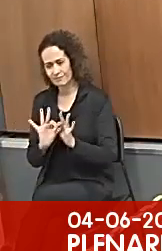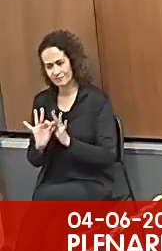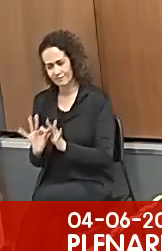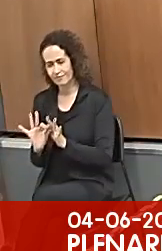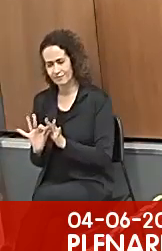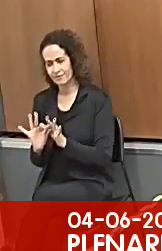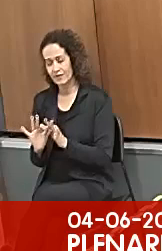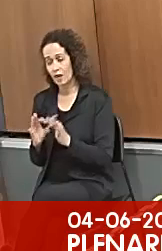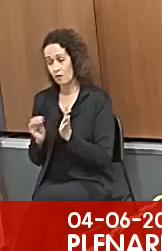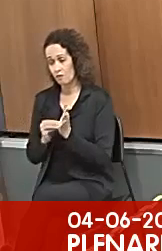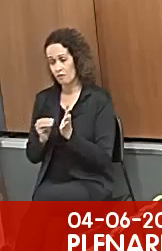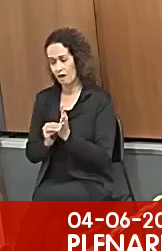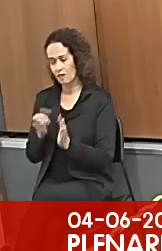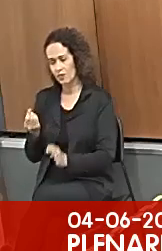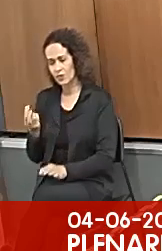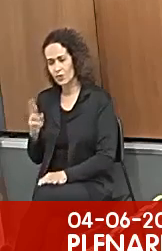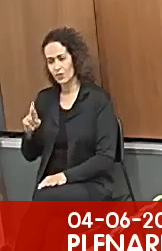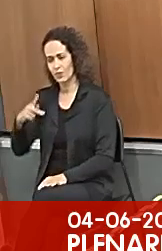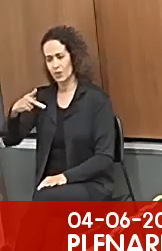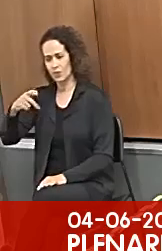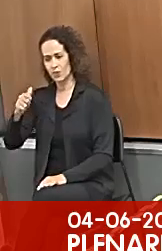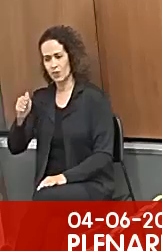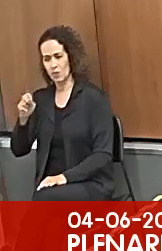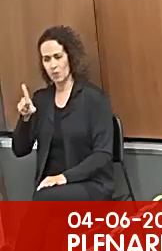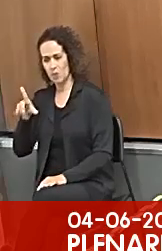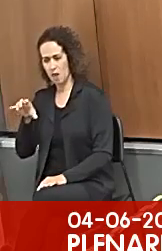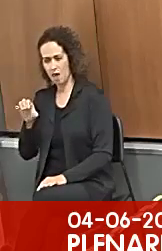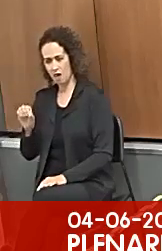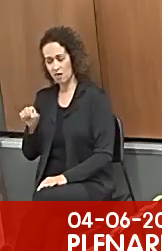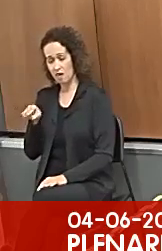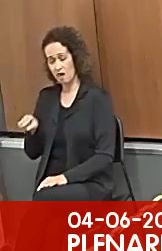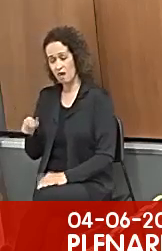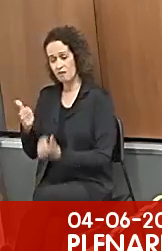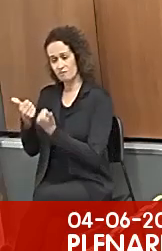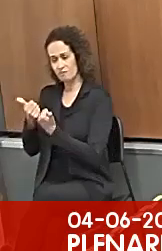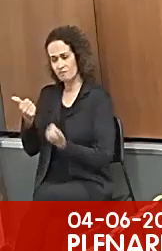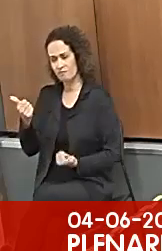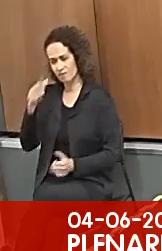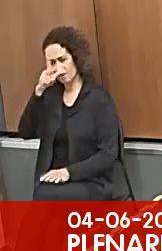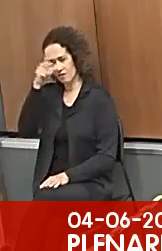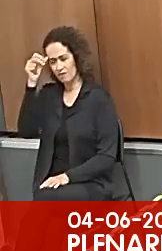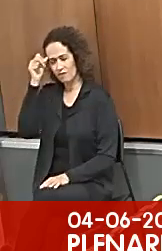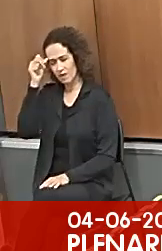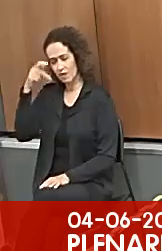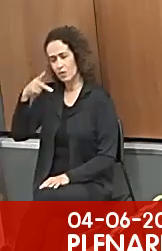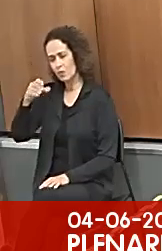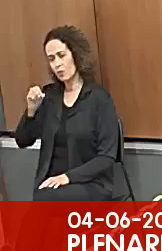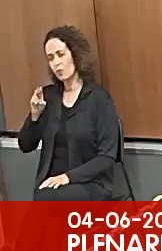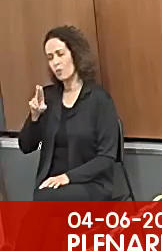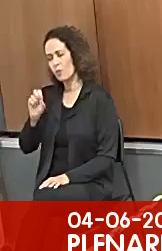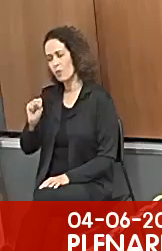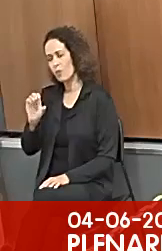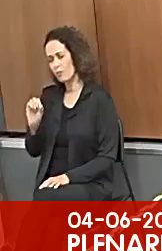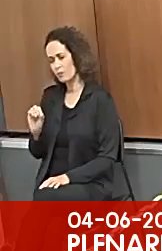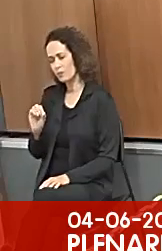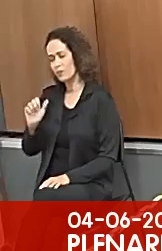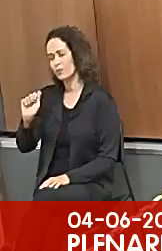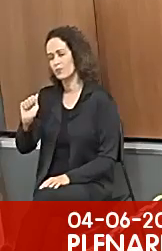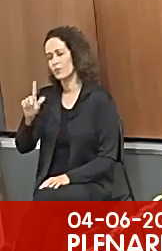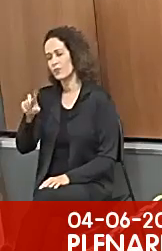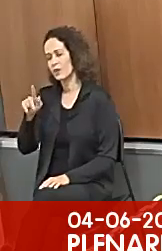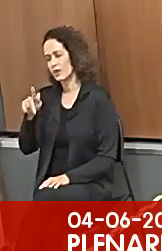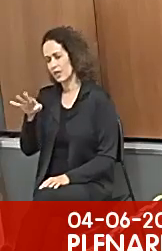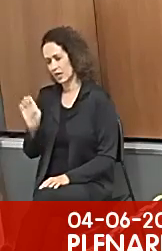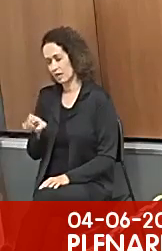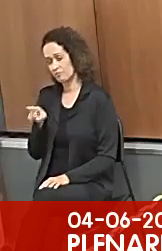faltando aqui o doutor Paulo, que ele era vice-prefeito de Pouso Alegre, é médico, e muito se interessou para formarmos